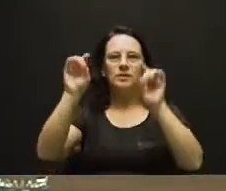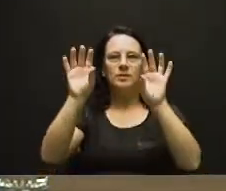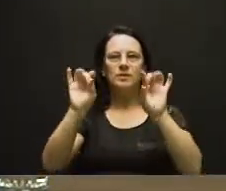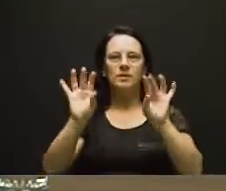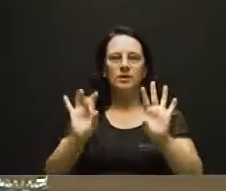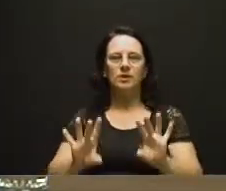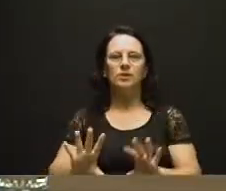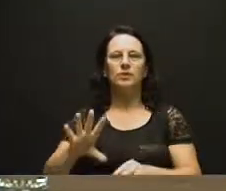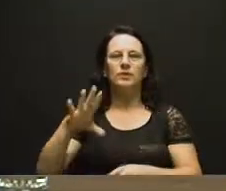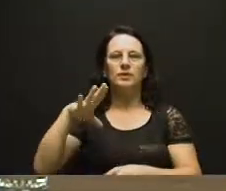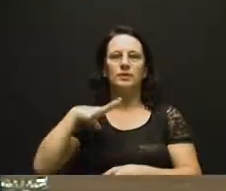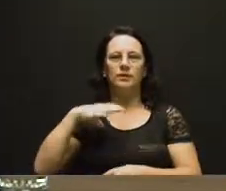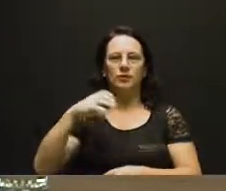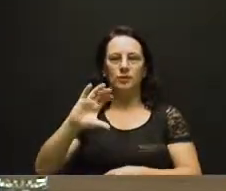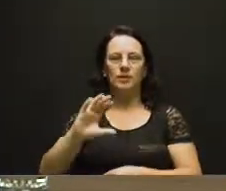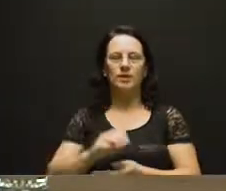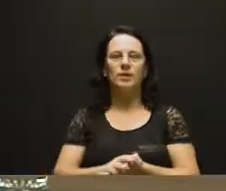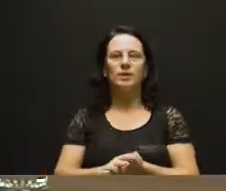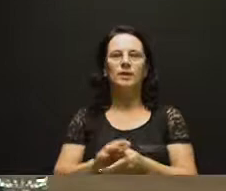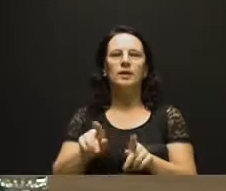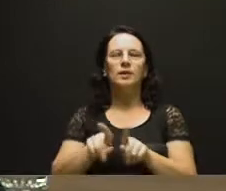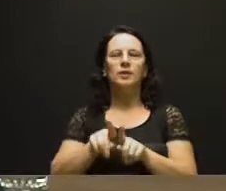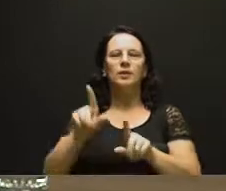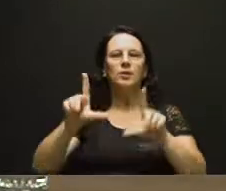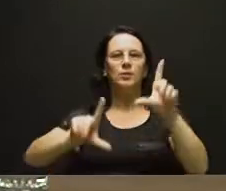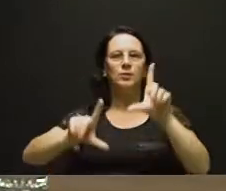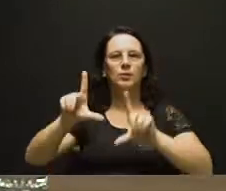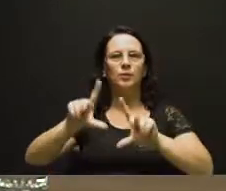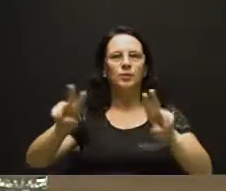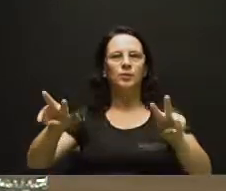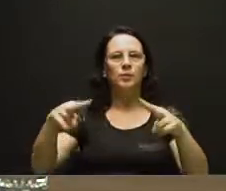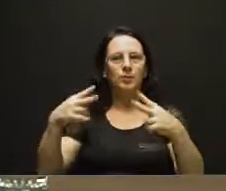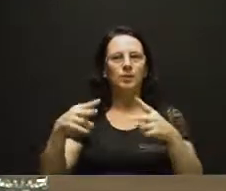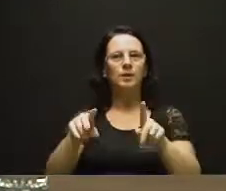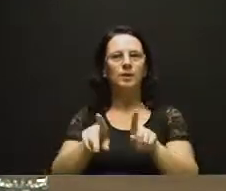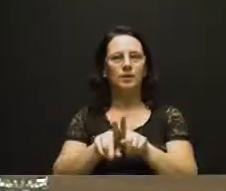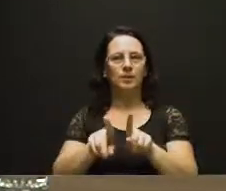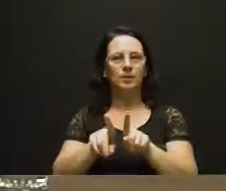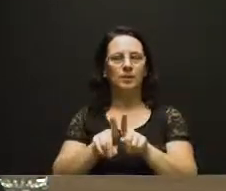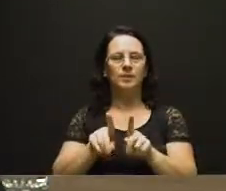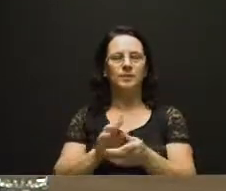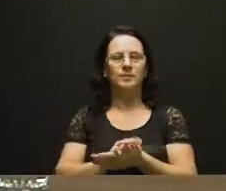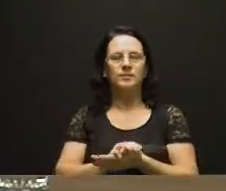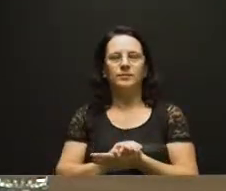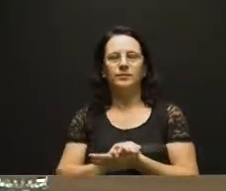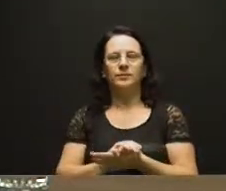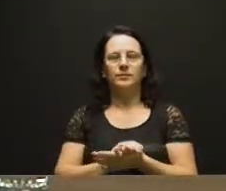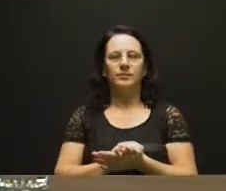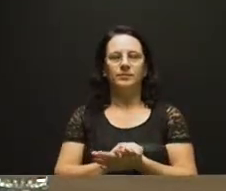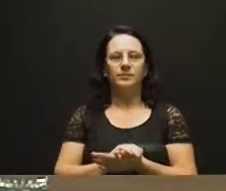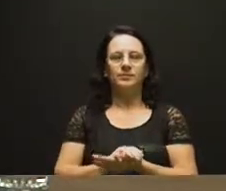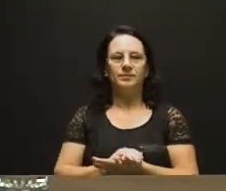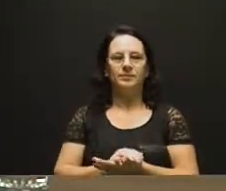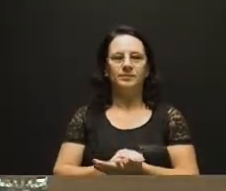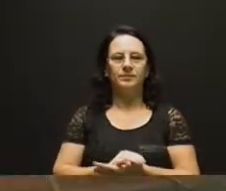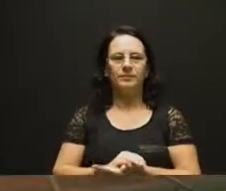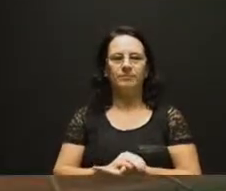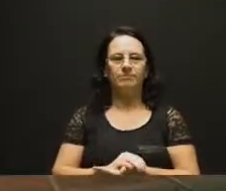de cubatão poderá acompanhar pelo canal 9 net ou pelas redes sociais tv câmara com button